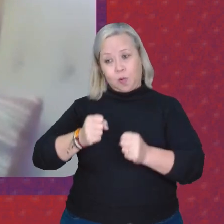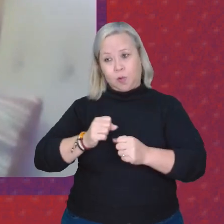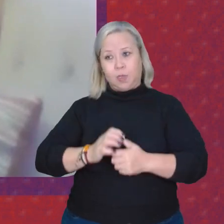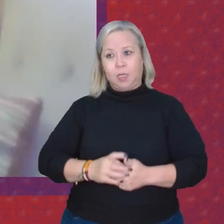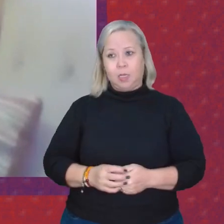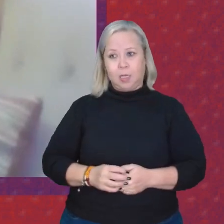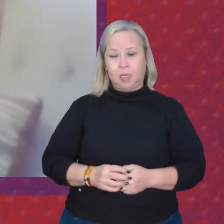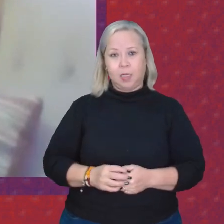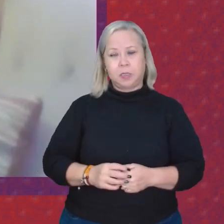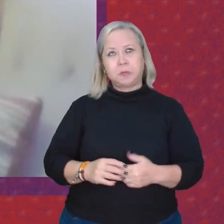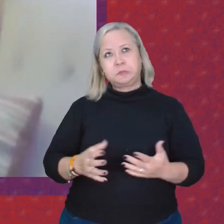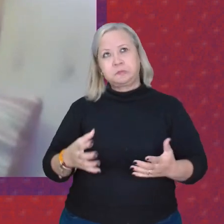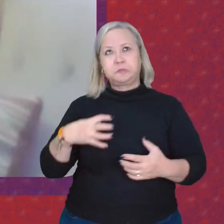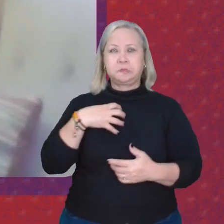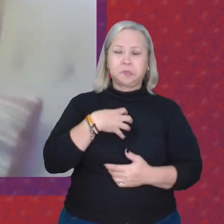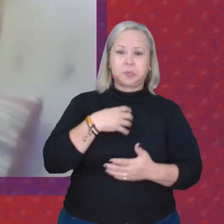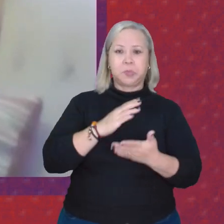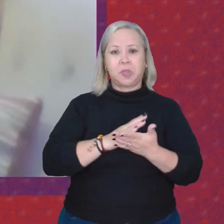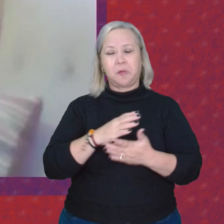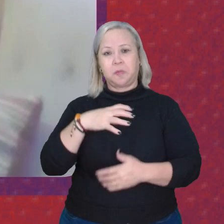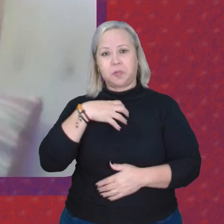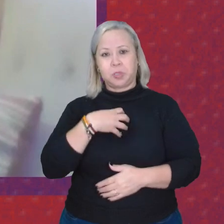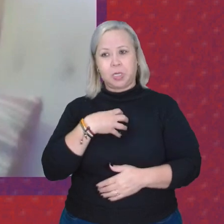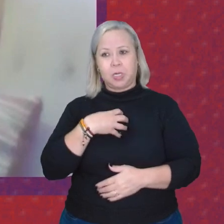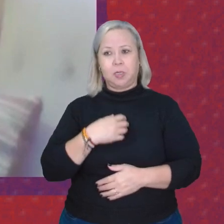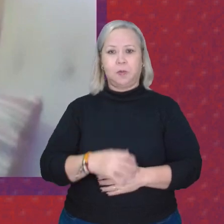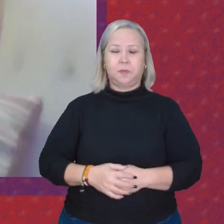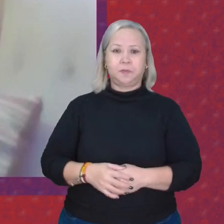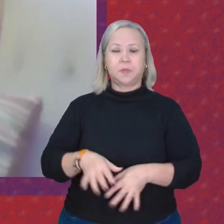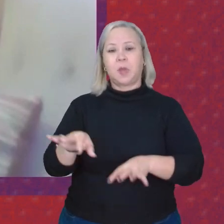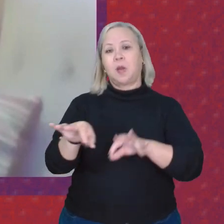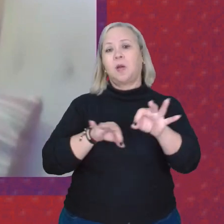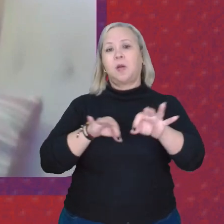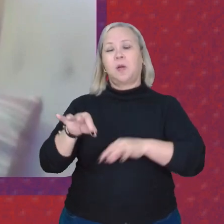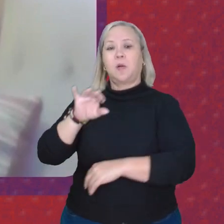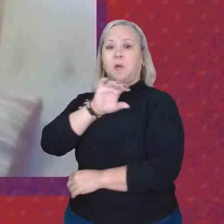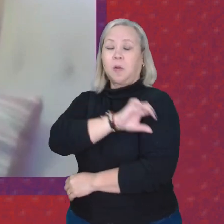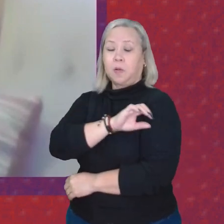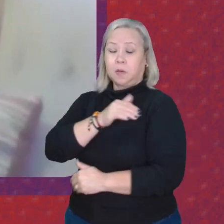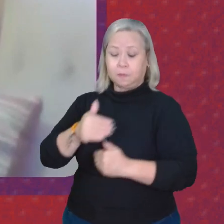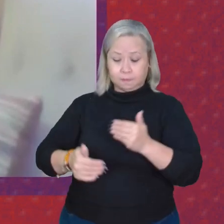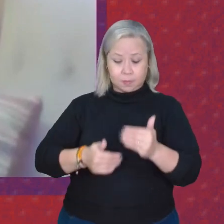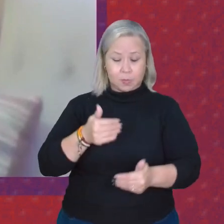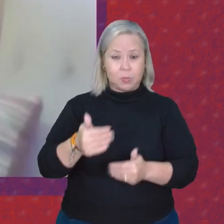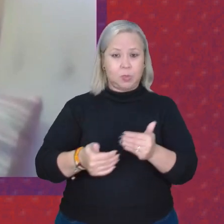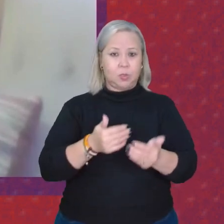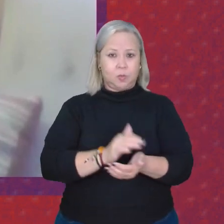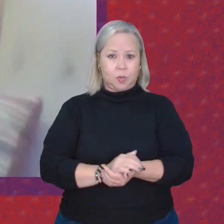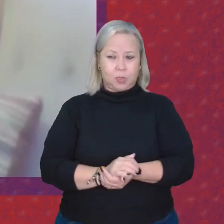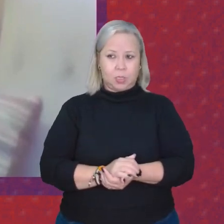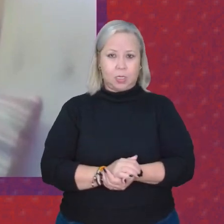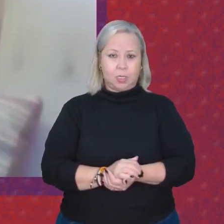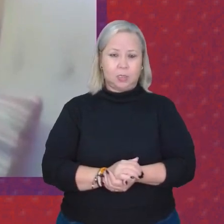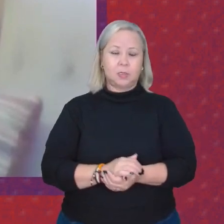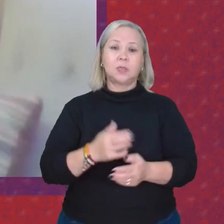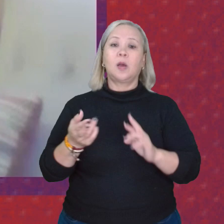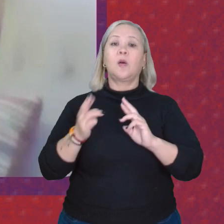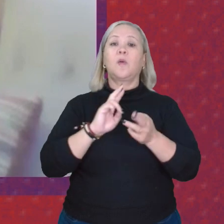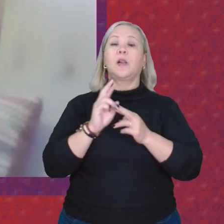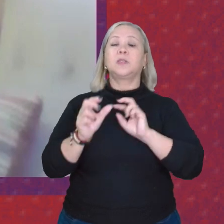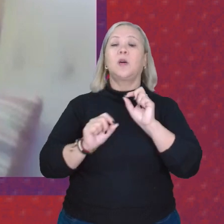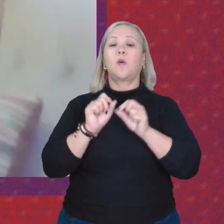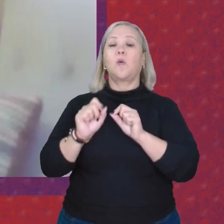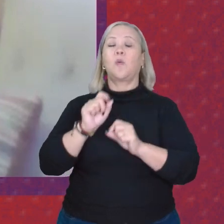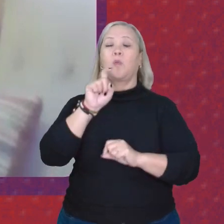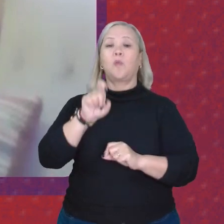de alguma maneira, coordenar esses processos, né, em relação a o que